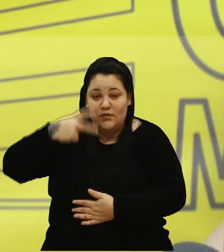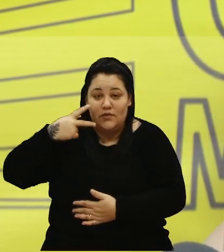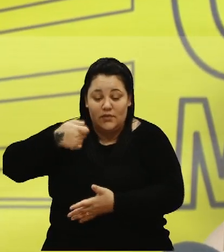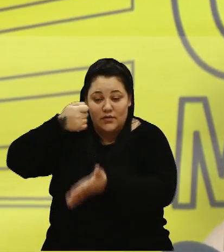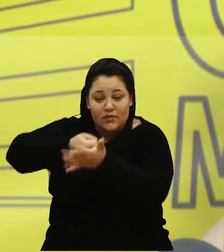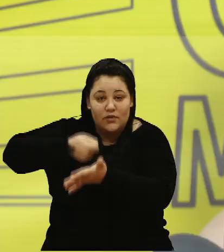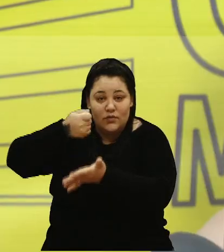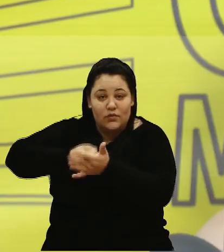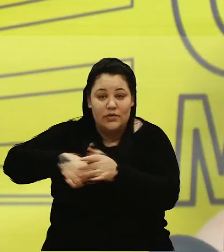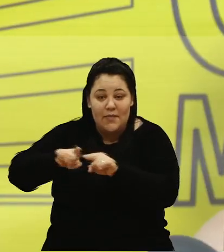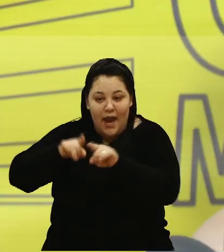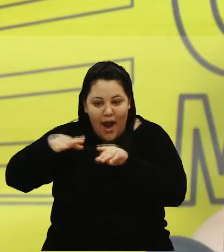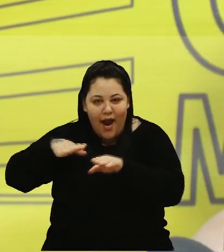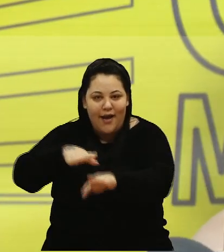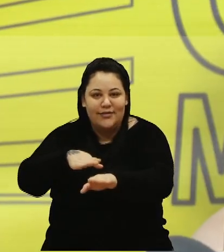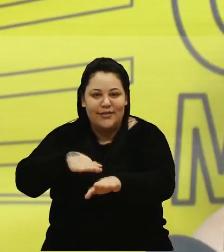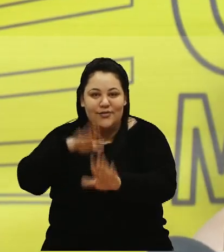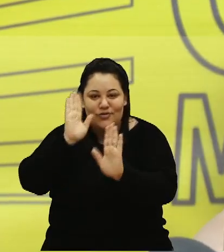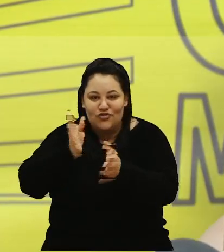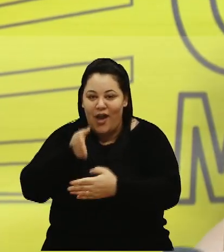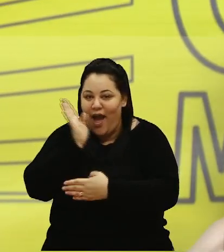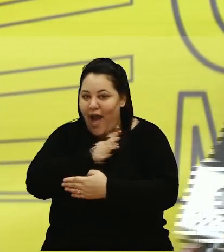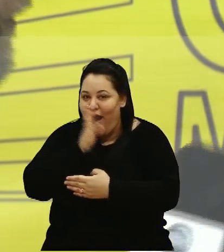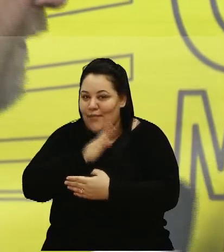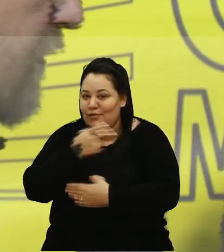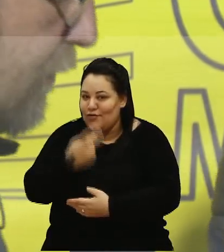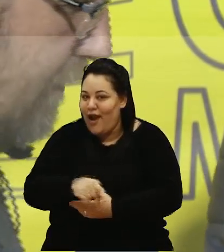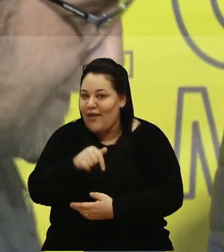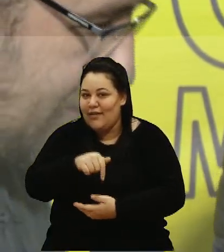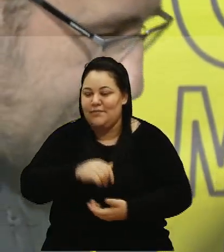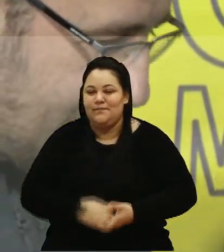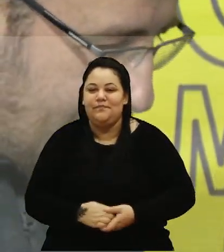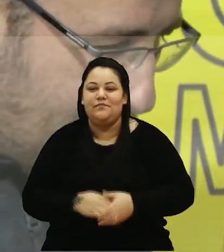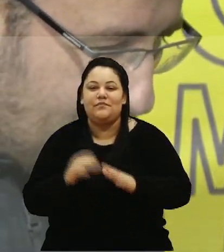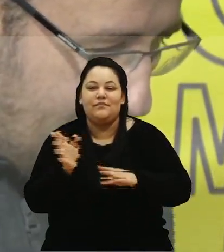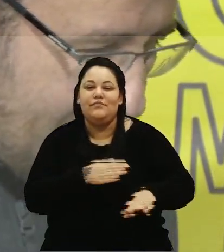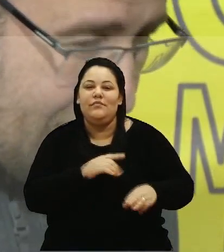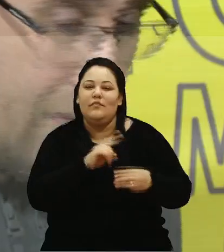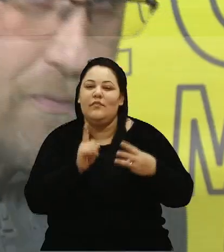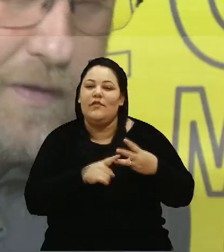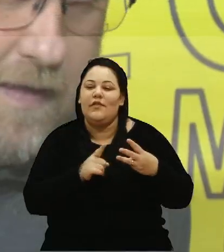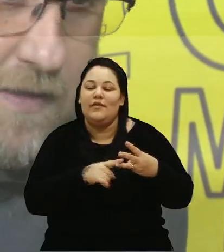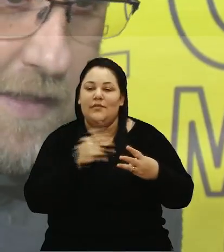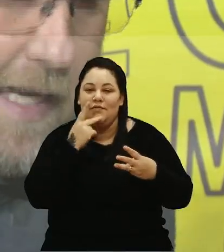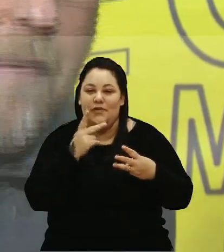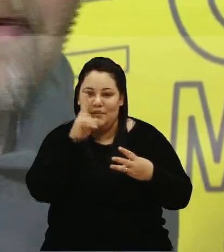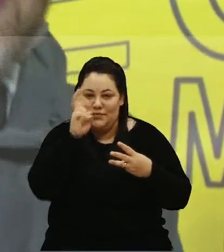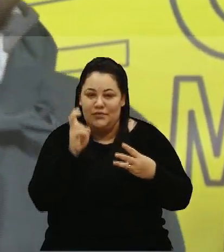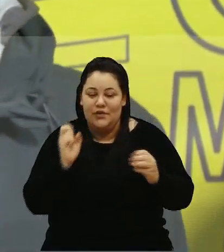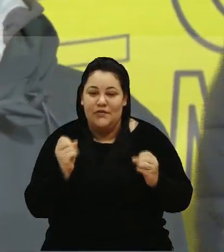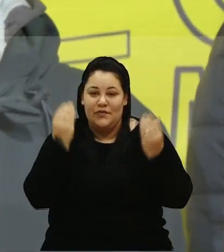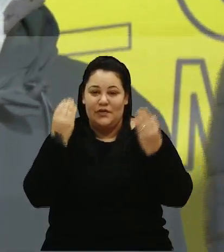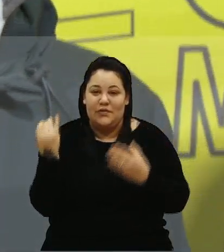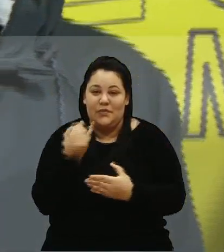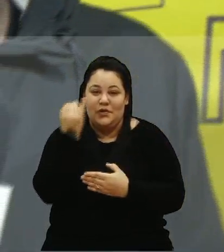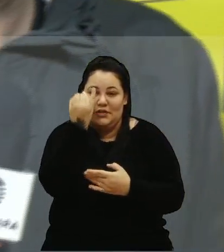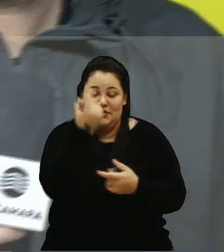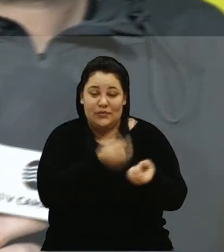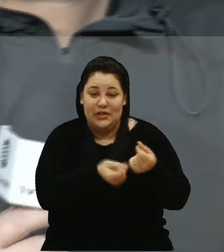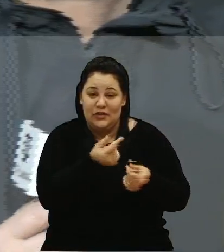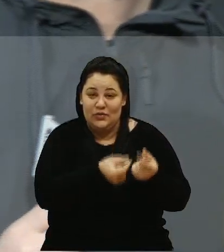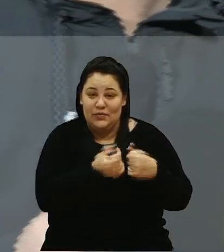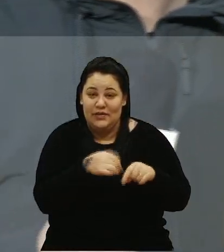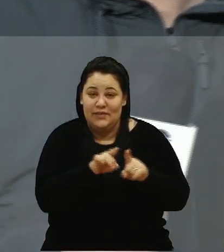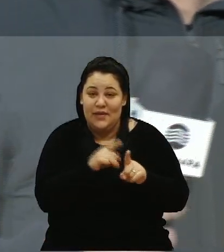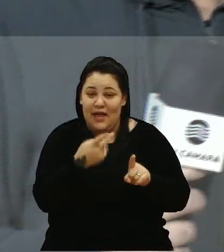quilômetro de arrancada que logo, logo estará em nossas mãos. Outro assunto, vereador, que o senhor abordou, um evento importante para a economia